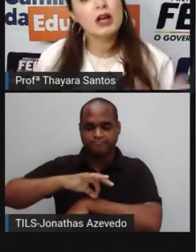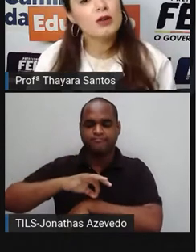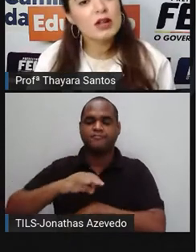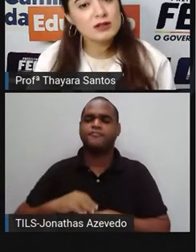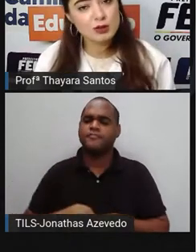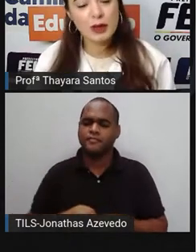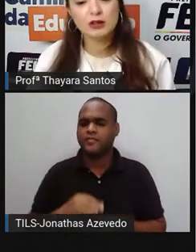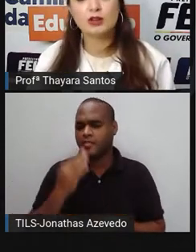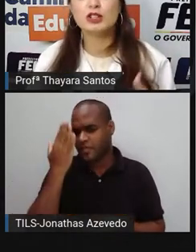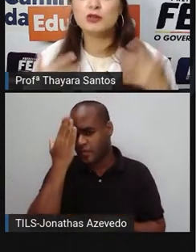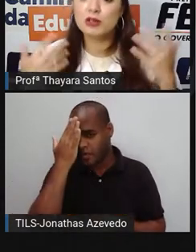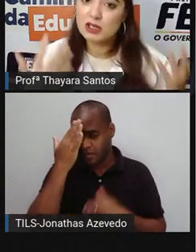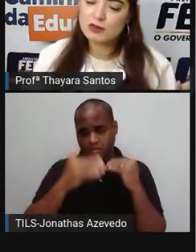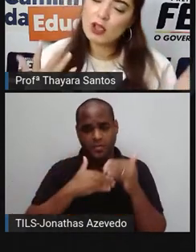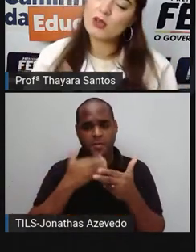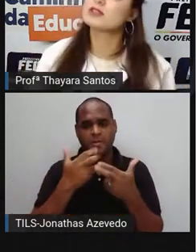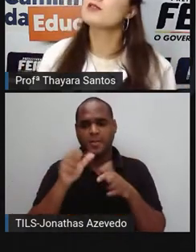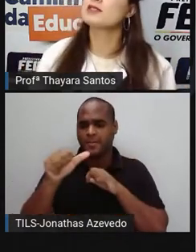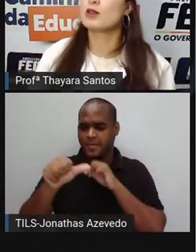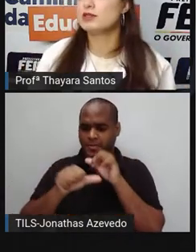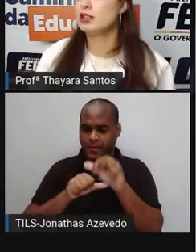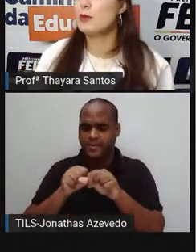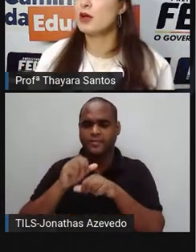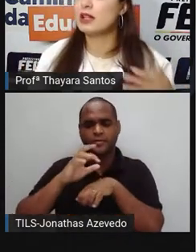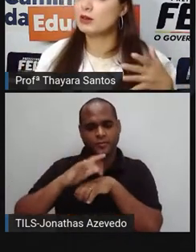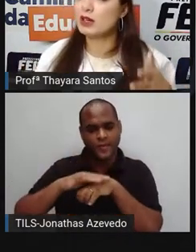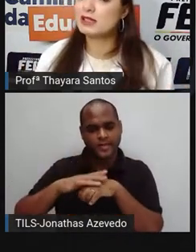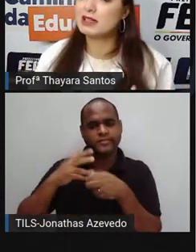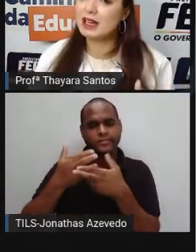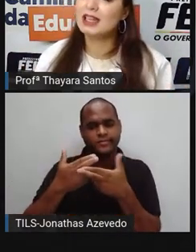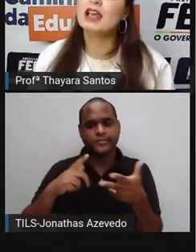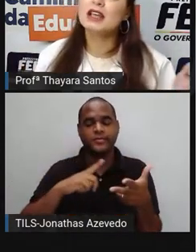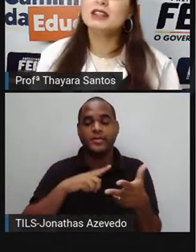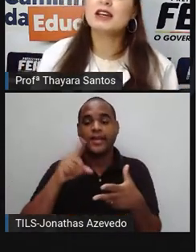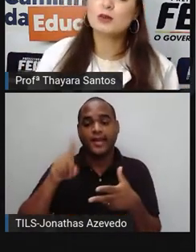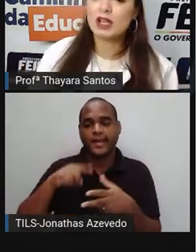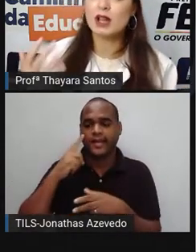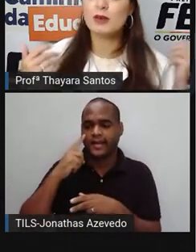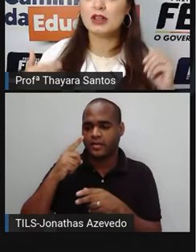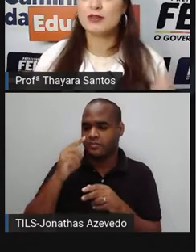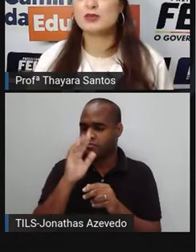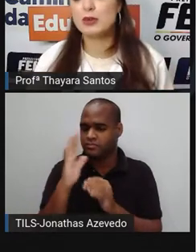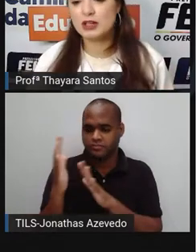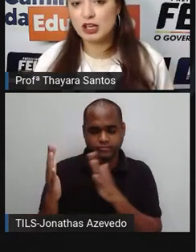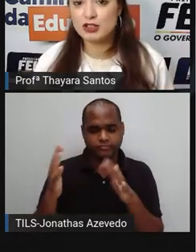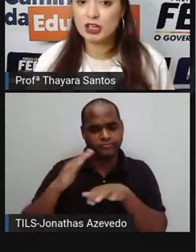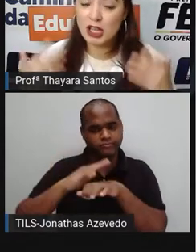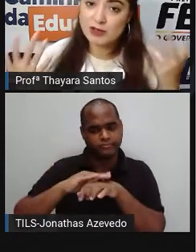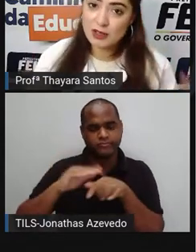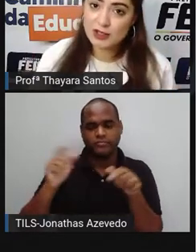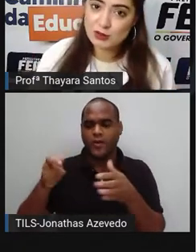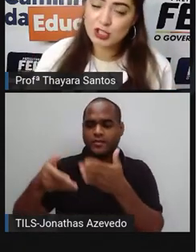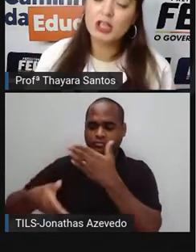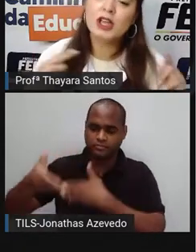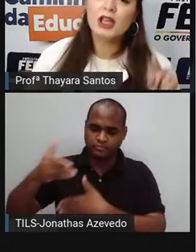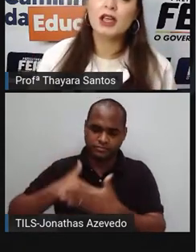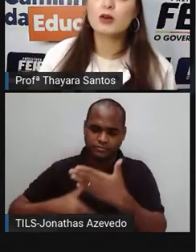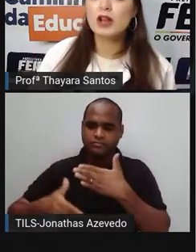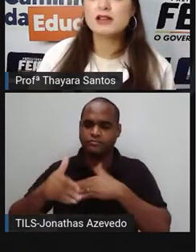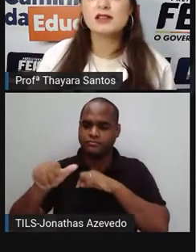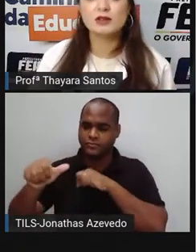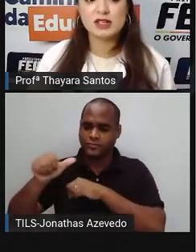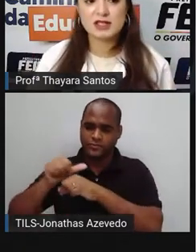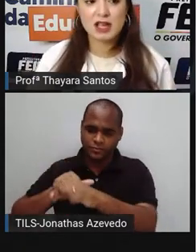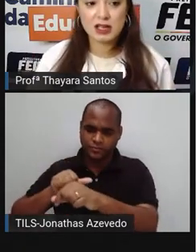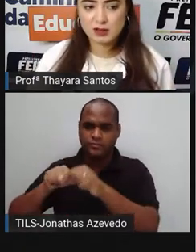natural que a regulação de patógenos isso é um serviço ecossistêmico a natureza está lhe dando aquele benefício para gente e é um serviço de